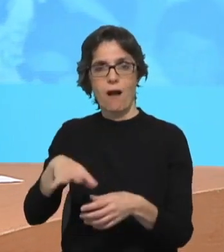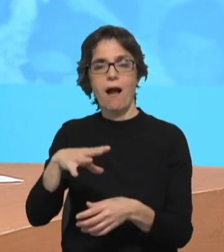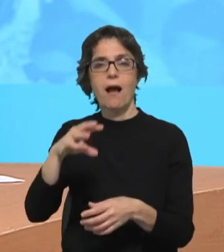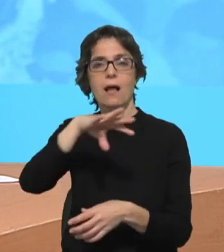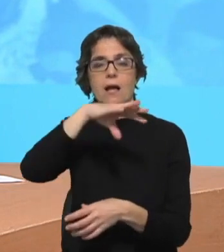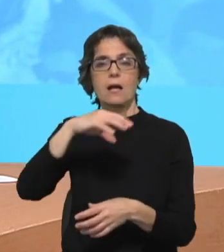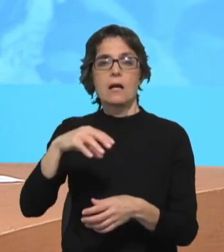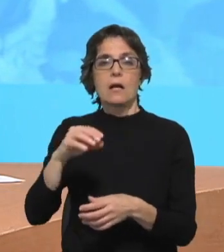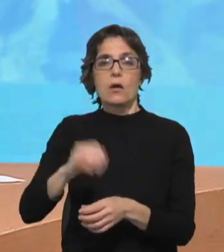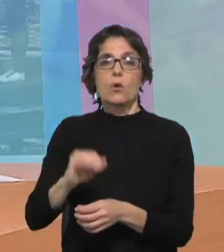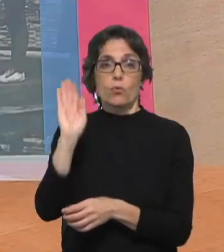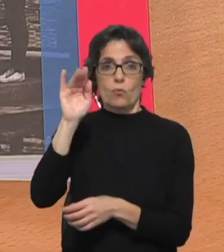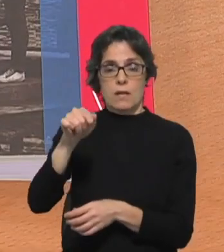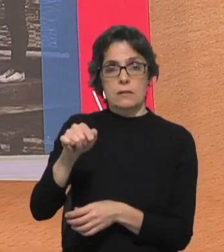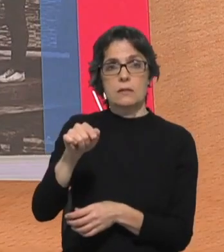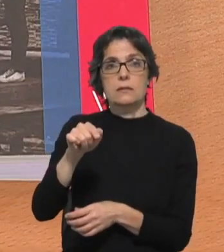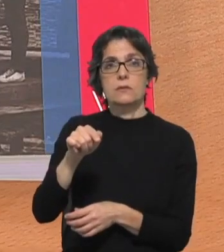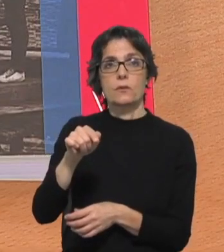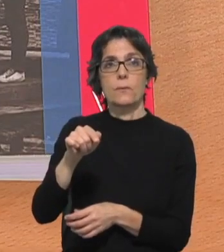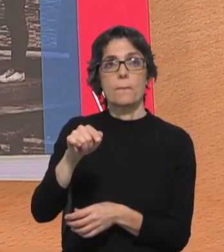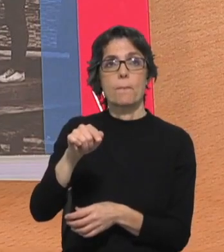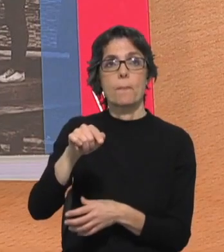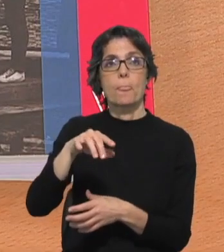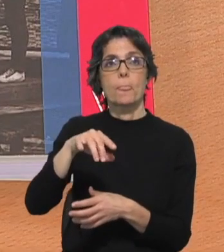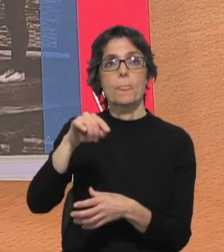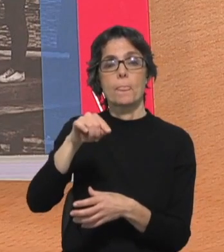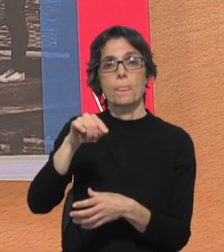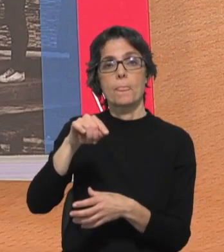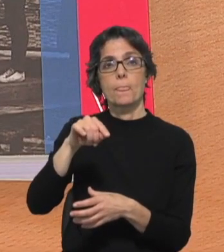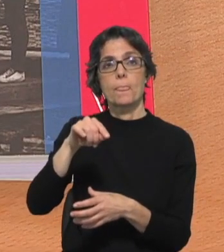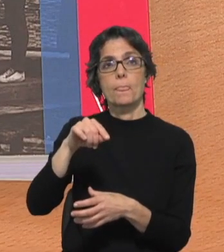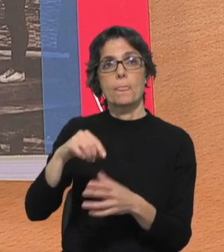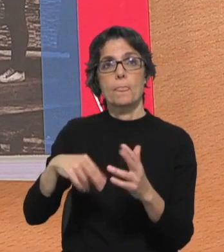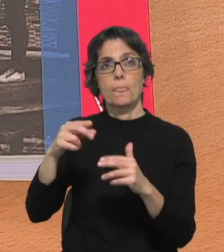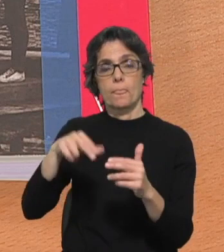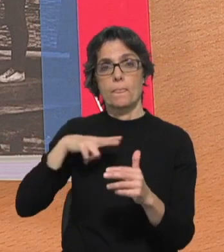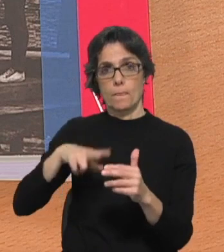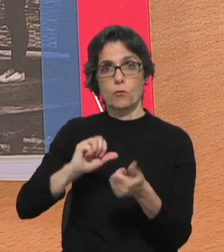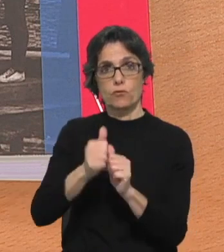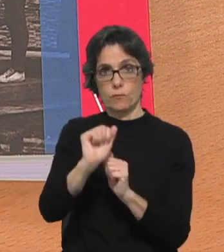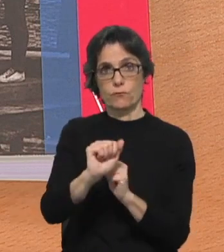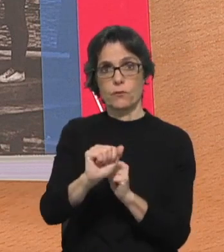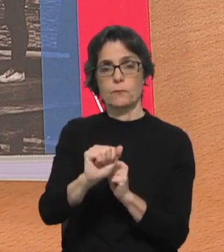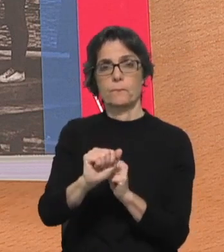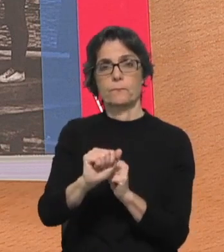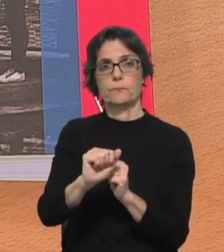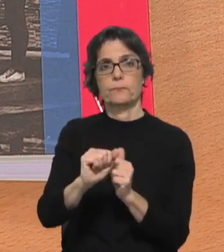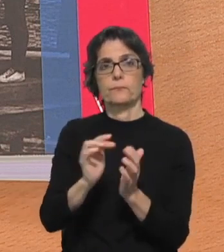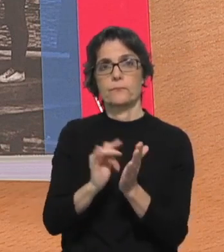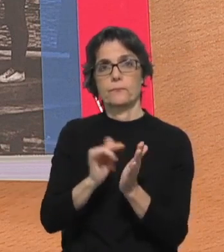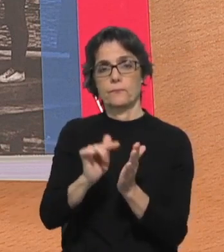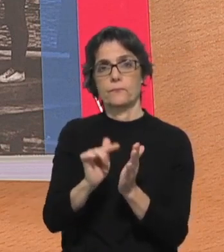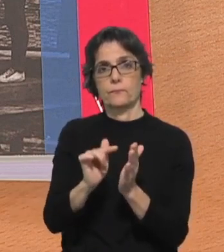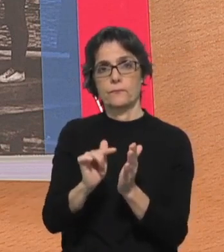nele, de facto, uma figura proeminente na construção do basquete em Portugal. E é um livro que trabalha,